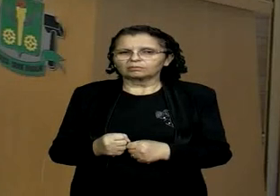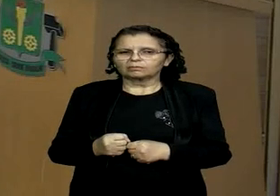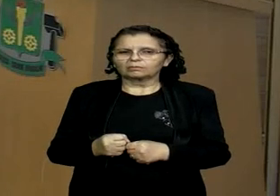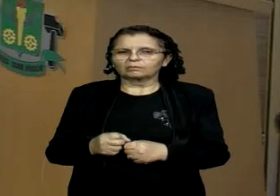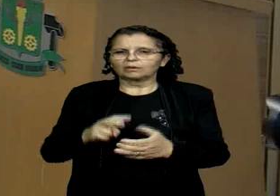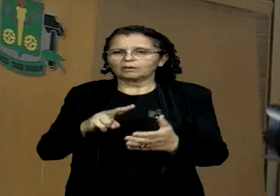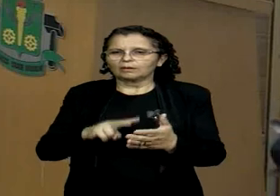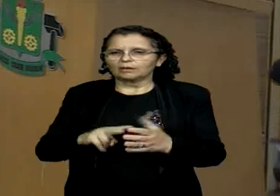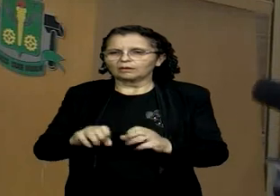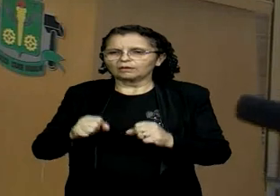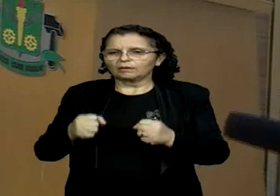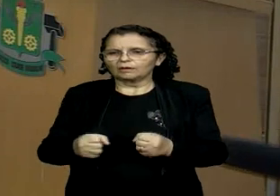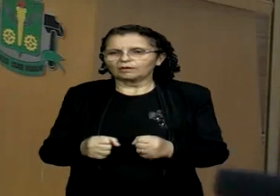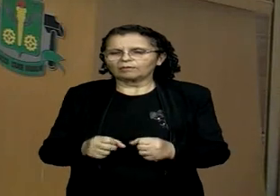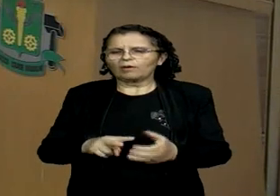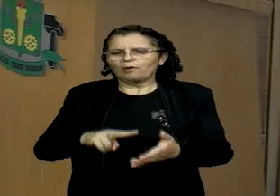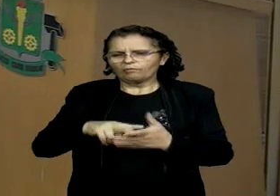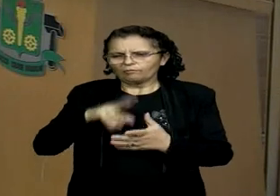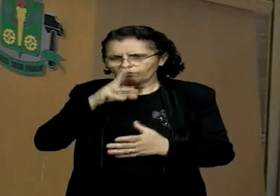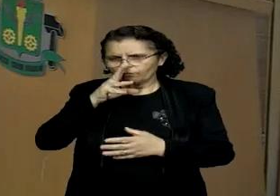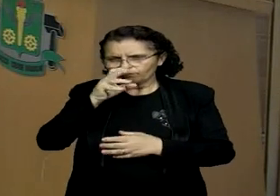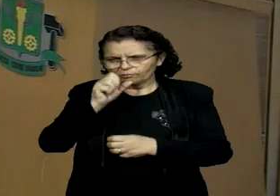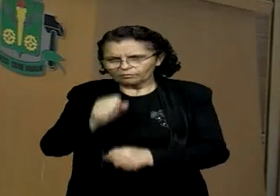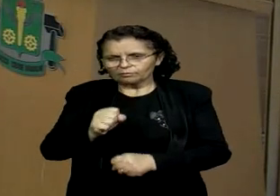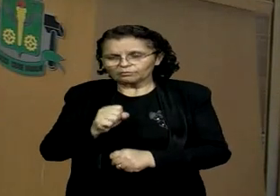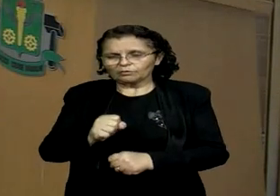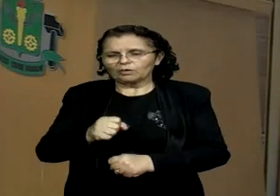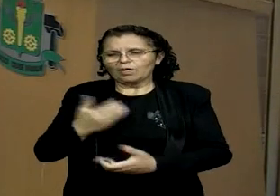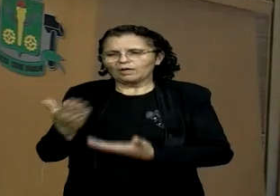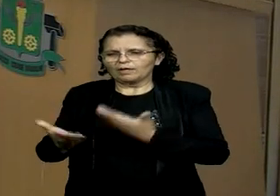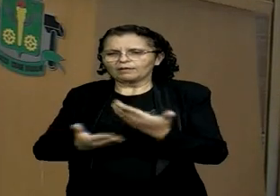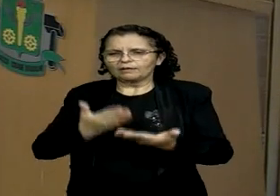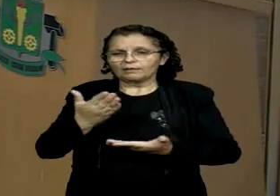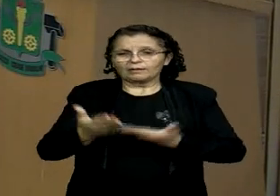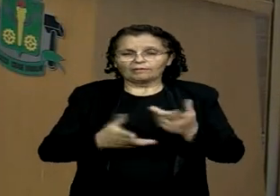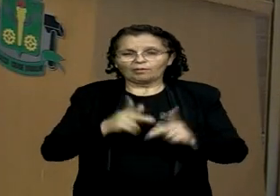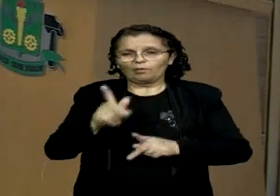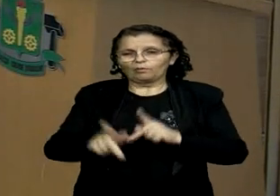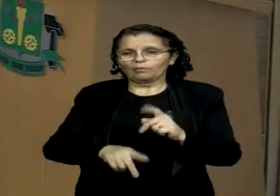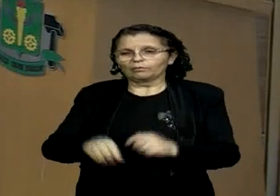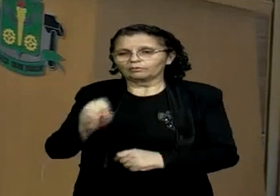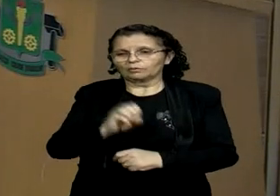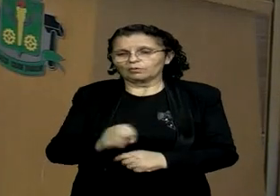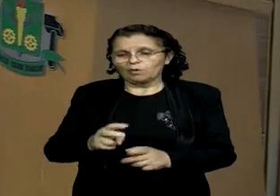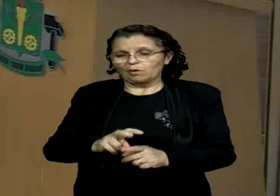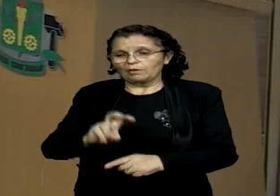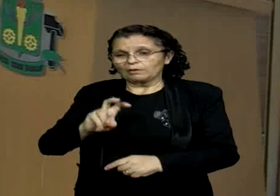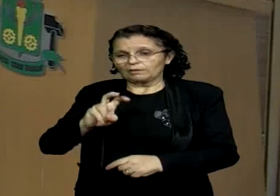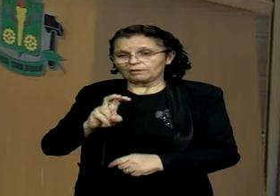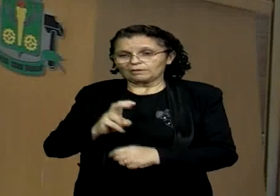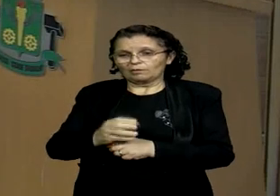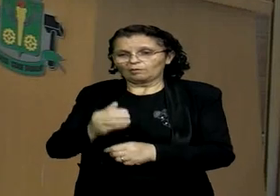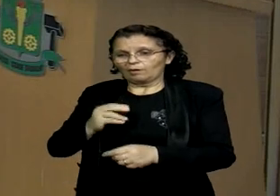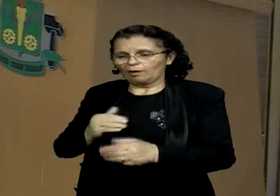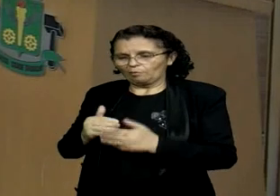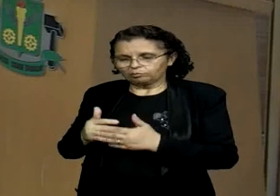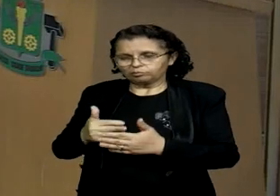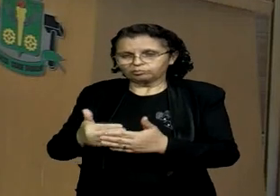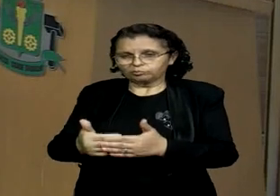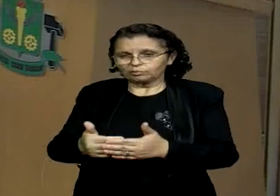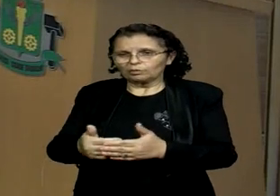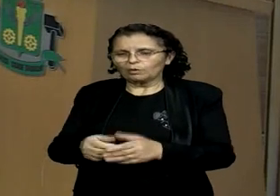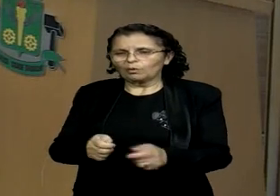expôs sua energia incansável ao serviço público. Nos últimos 5 anos, como coordenador da